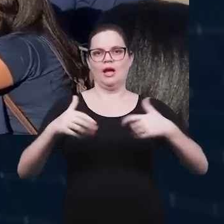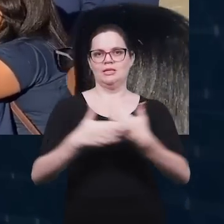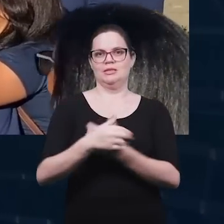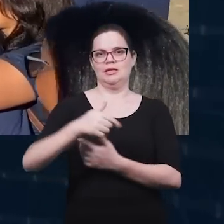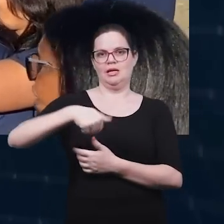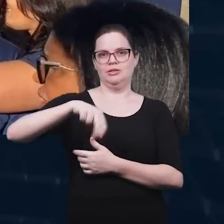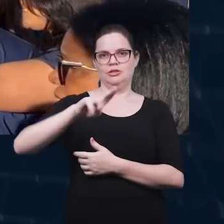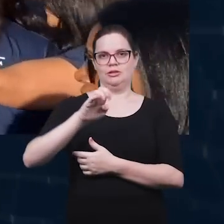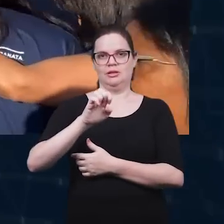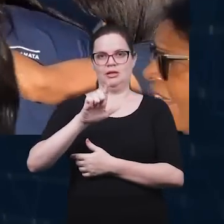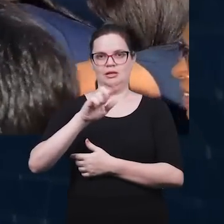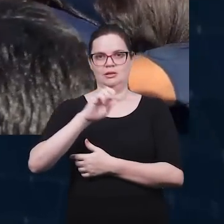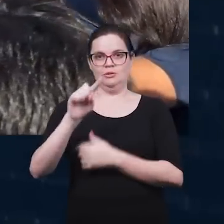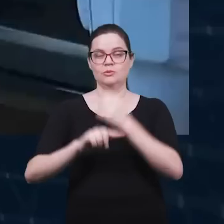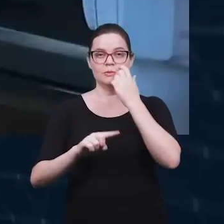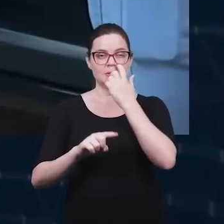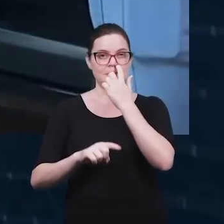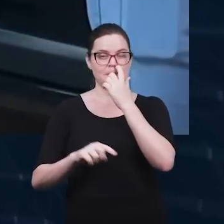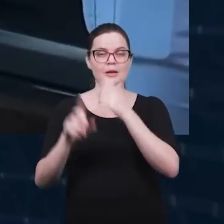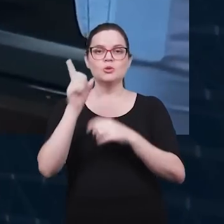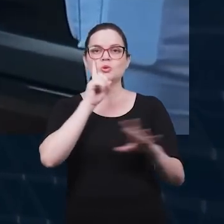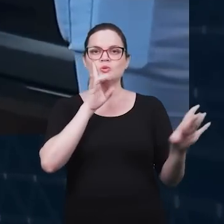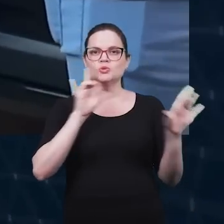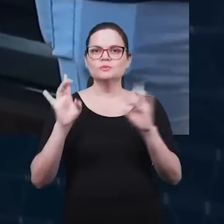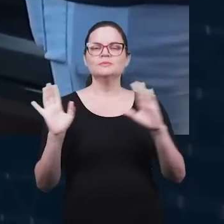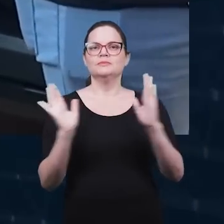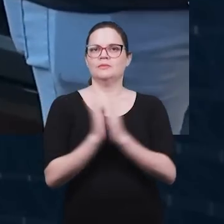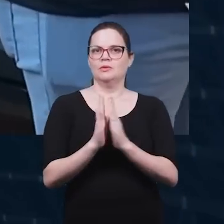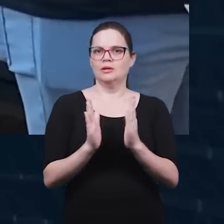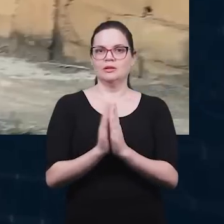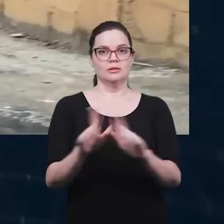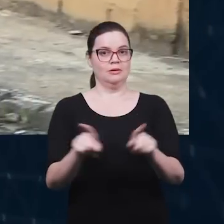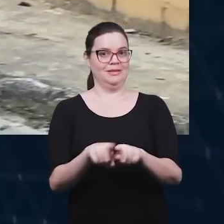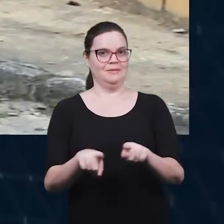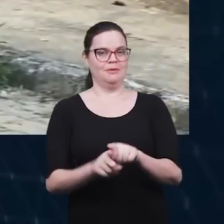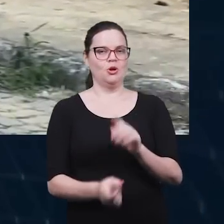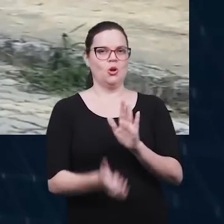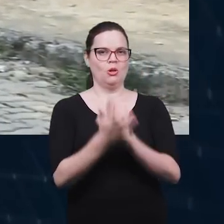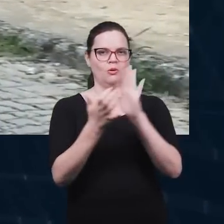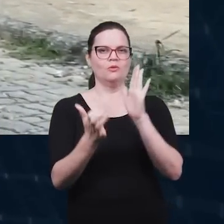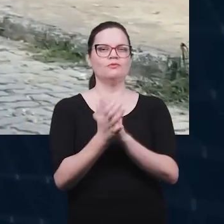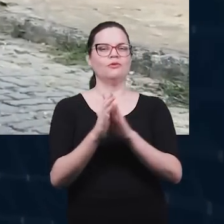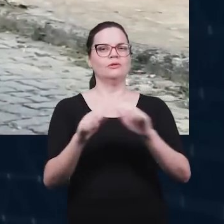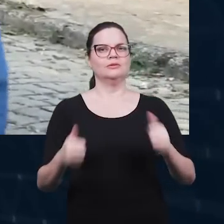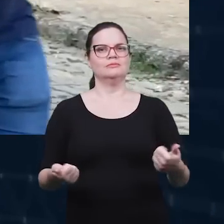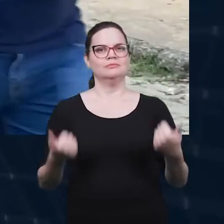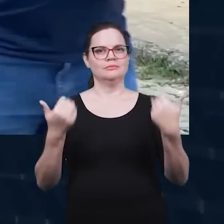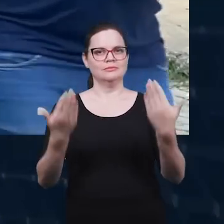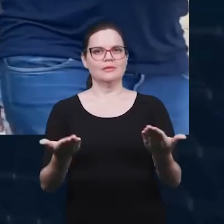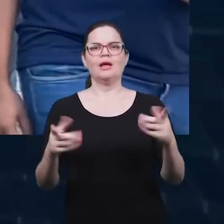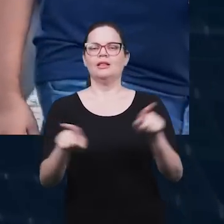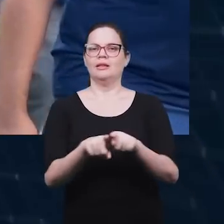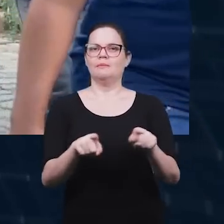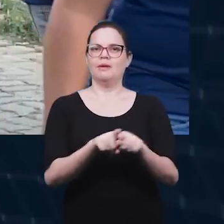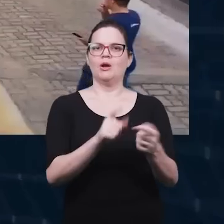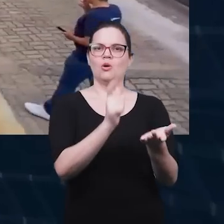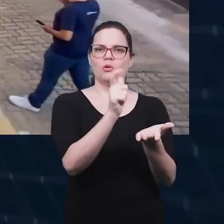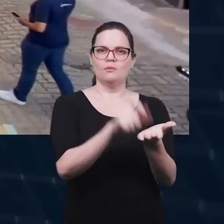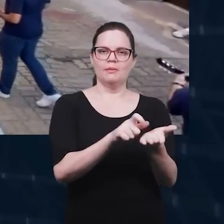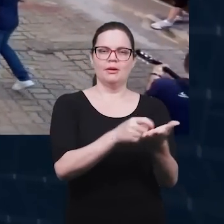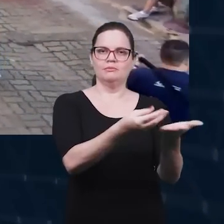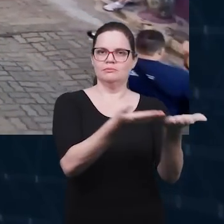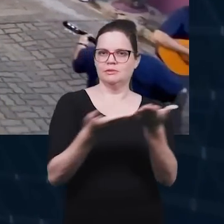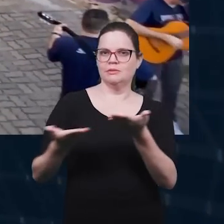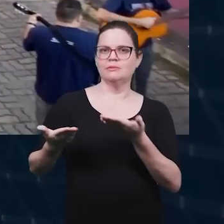Durante todo o dia, evangelizaram com orações, louvores e a entrega de convites, tocando corações e espalhando o amor de Deus aos